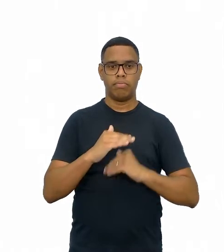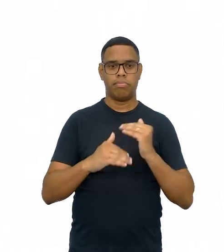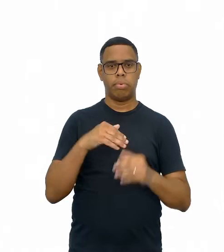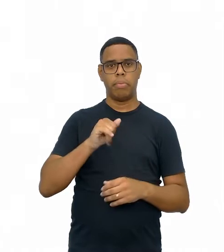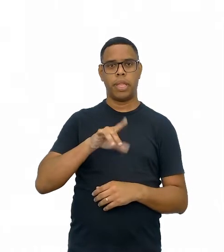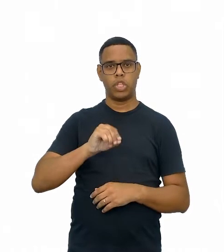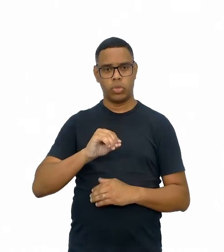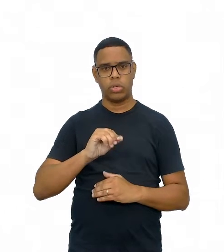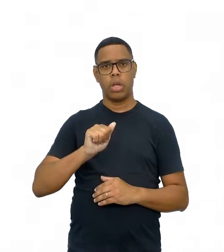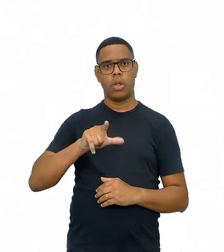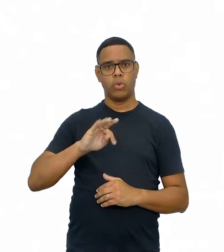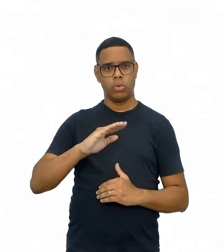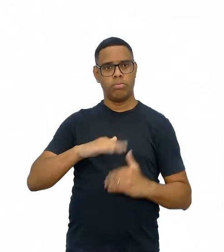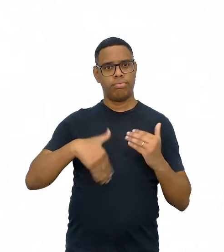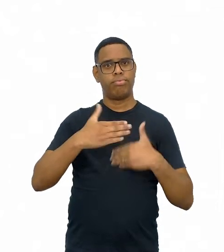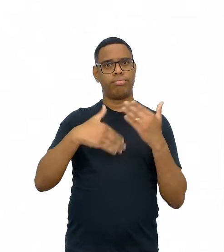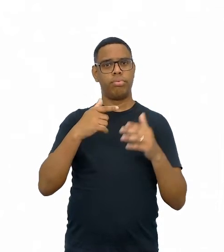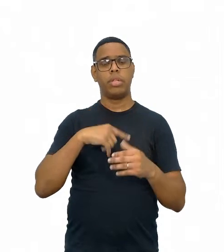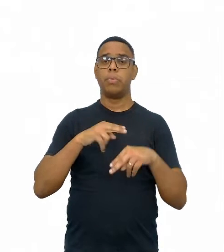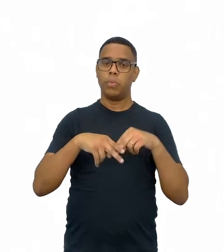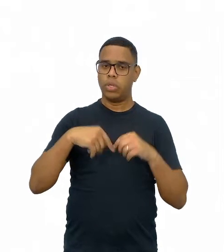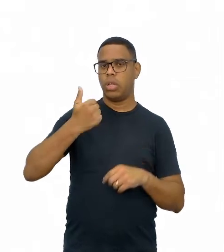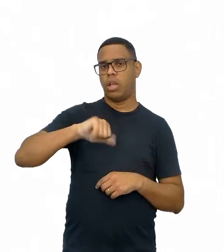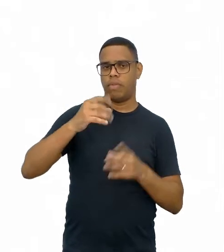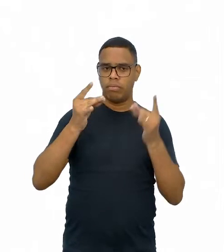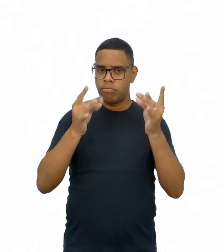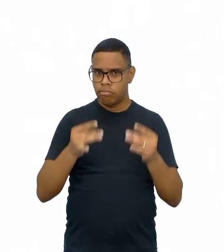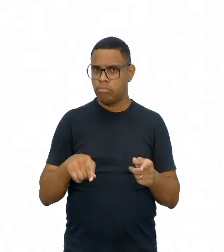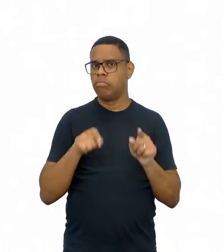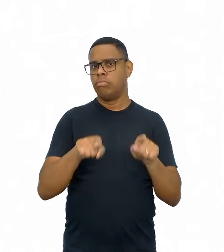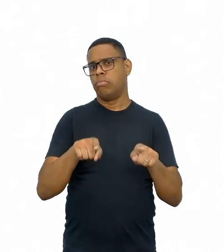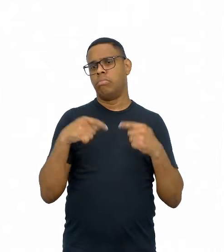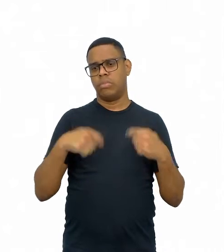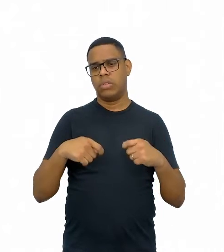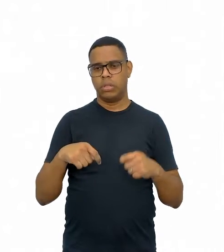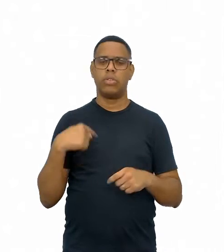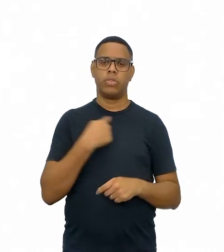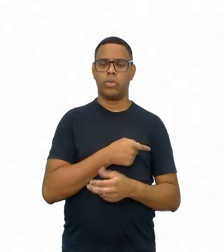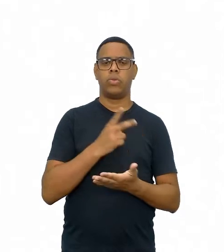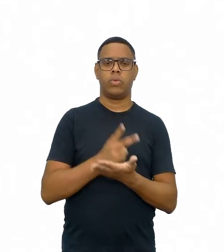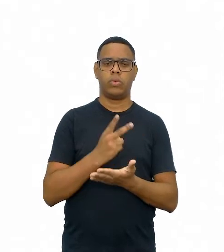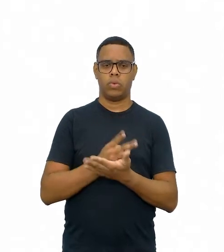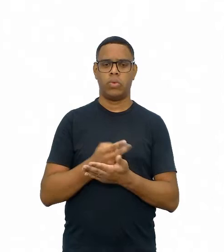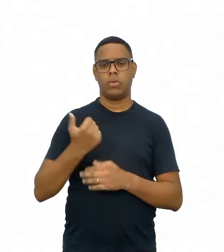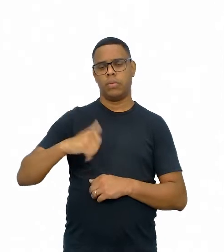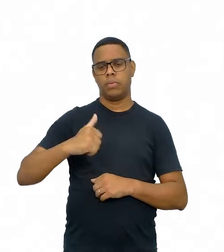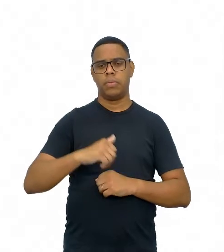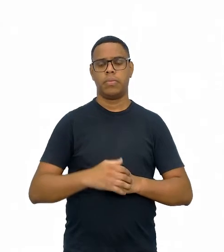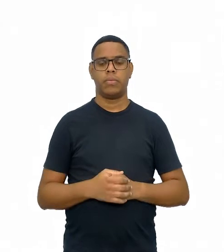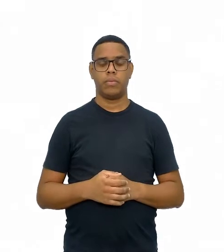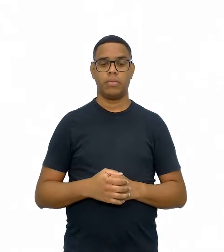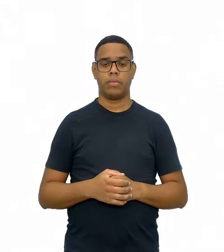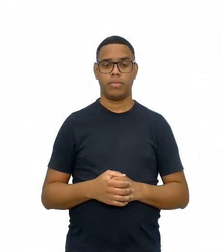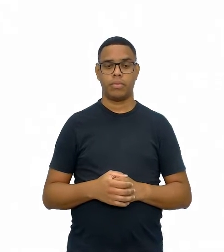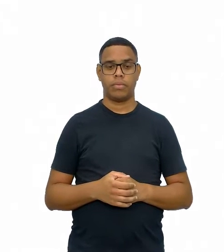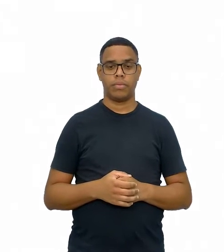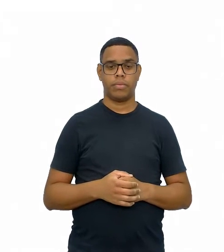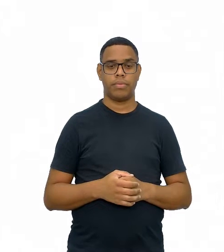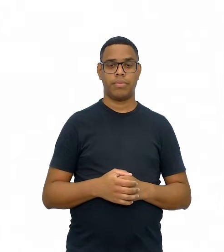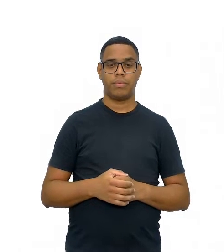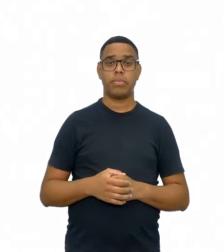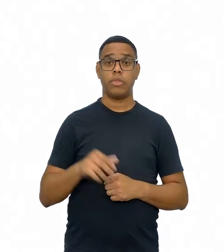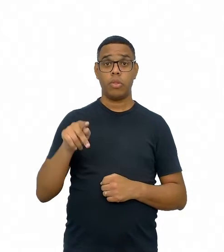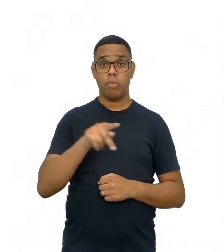alto. Então, isto merece uma avaliação um pouco melhor. Nós vamos continuar a nossa análise. É importante,